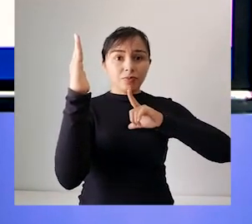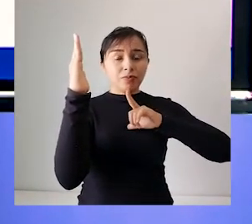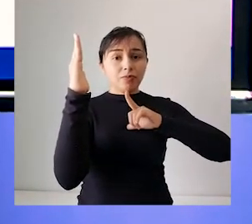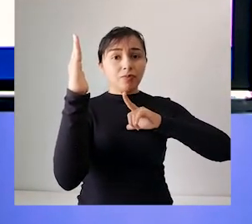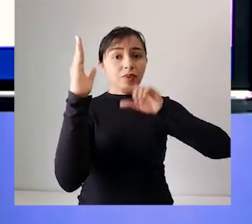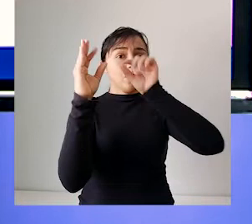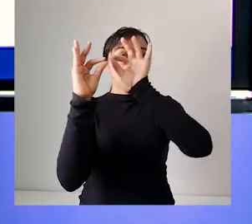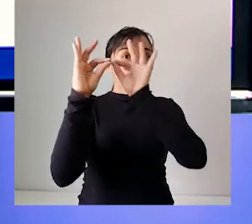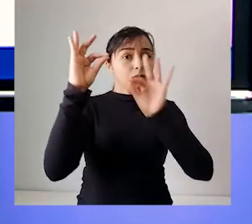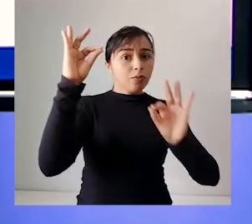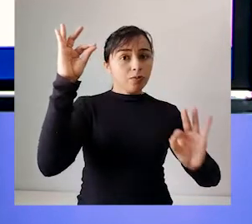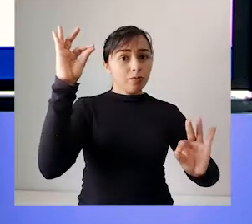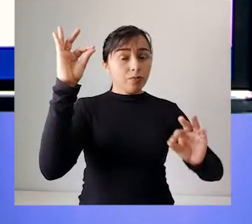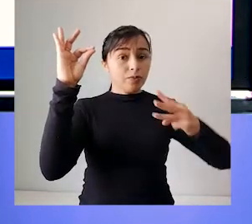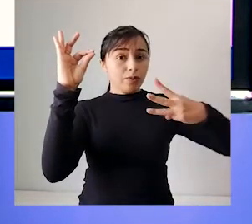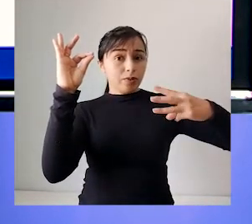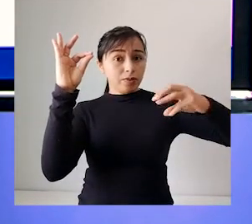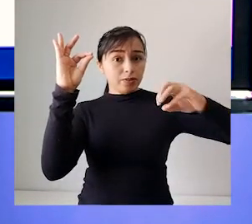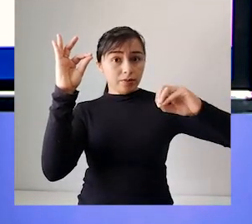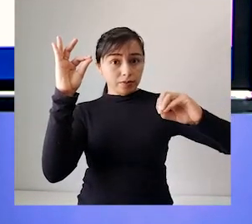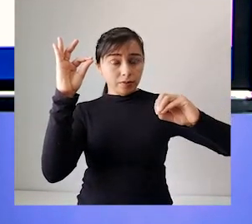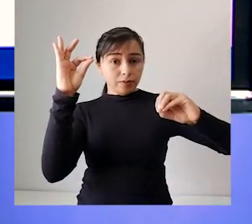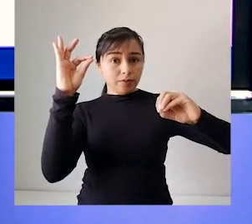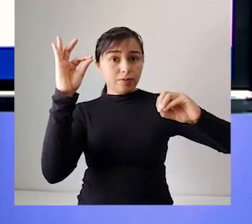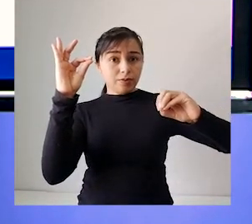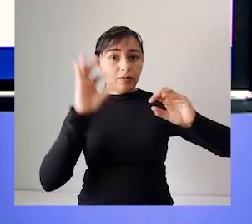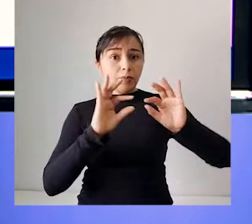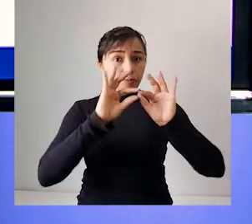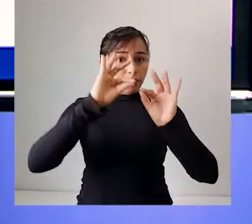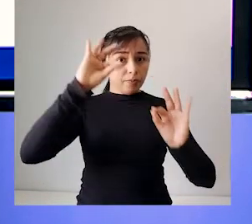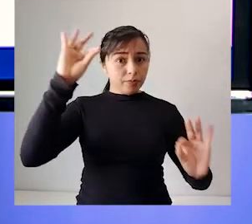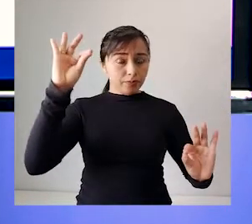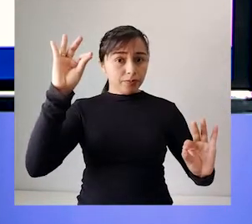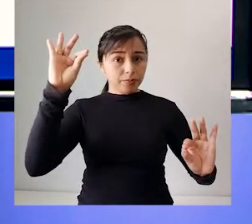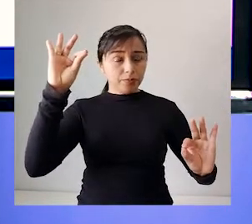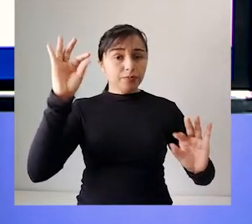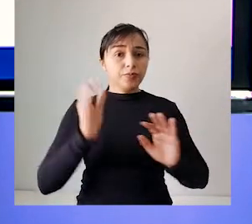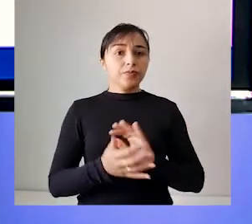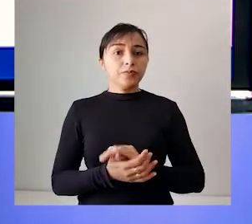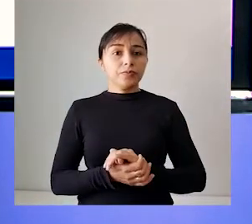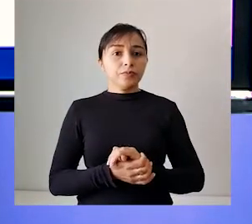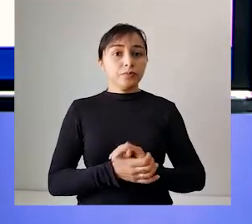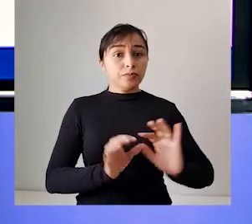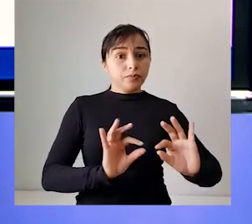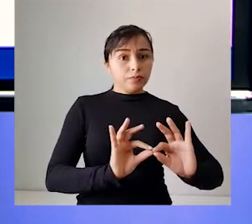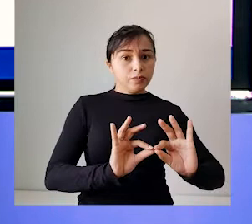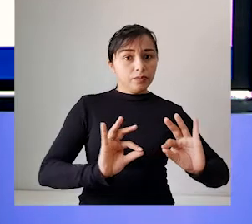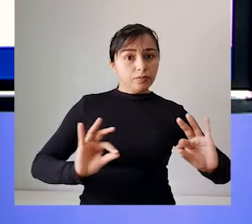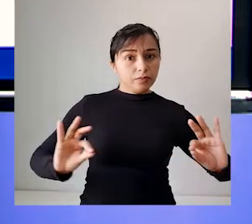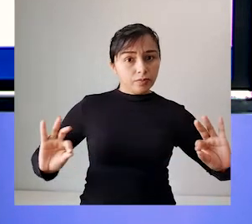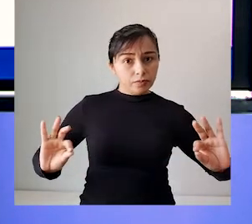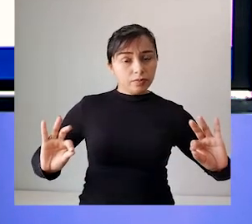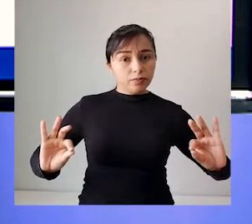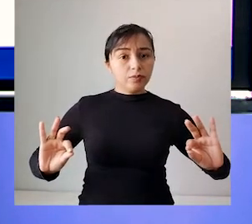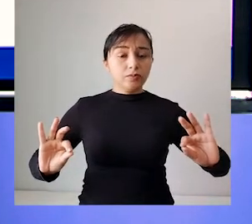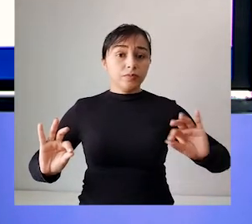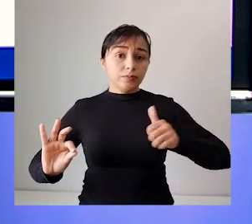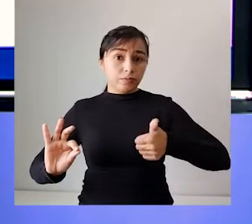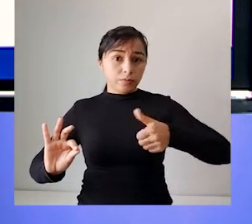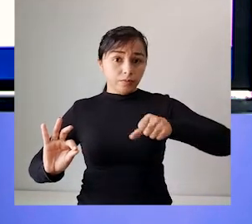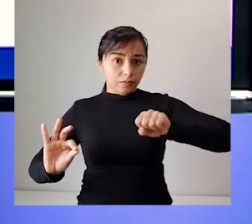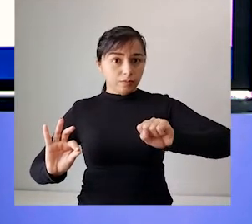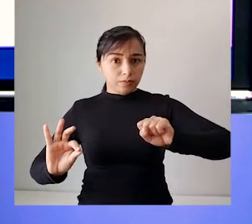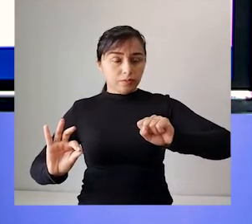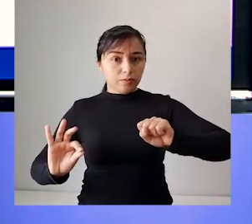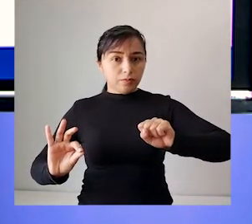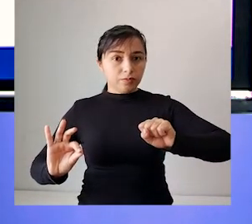de 30 metros. E a distância do início do prédio até onde esse feixe de luz parou é de